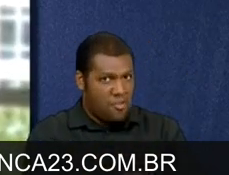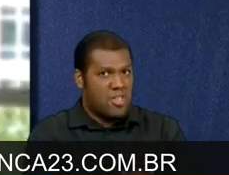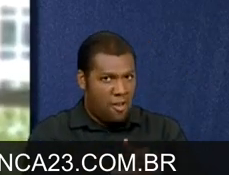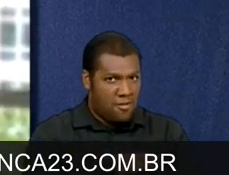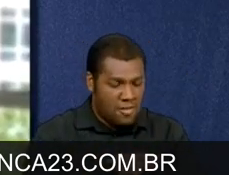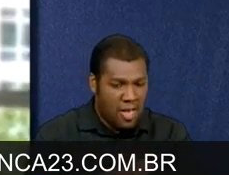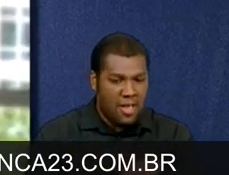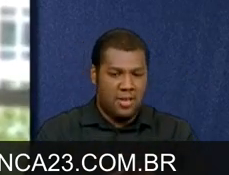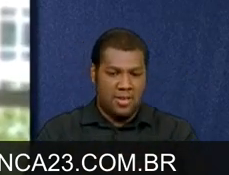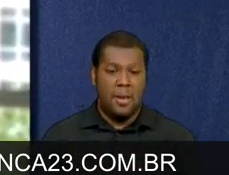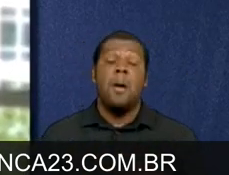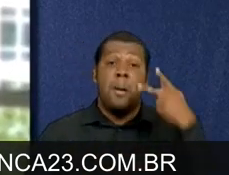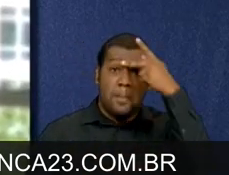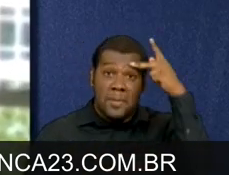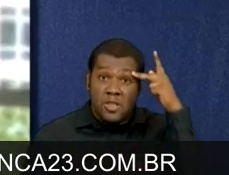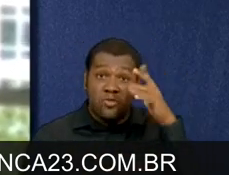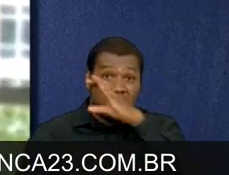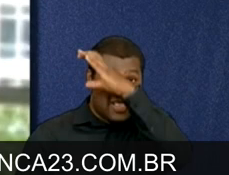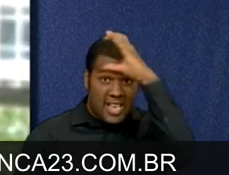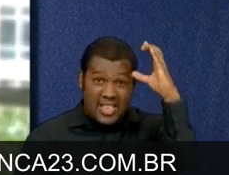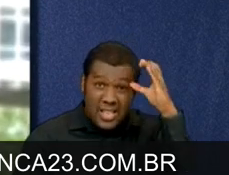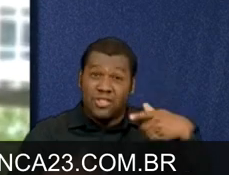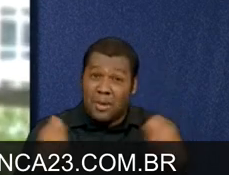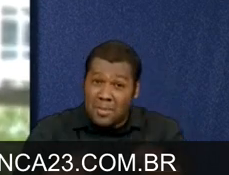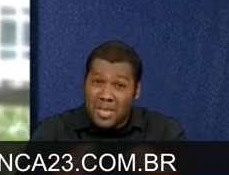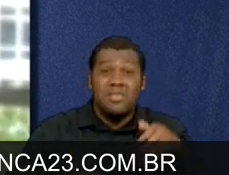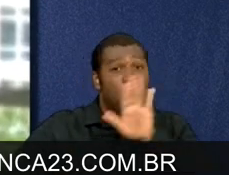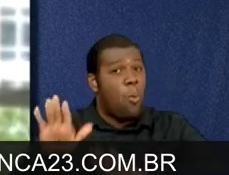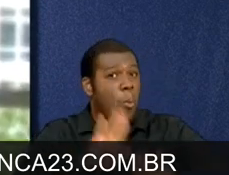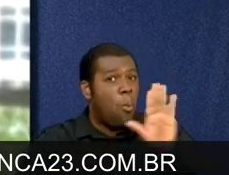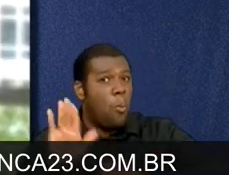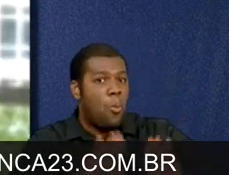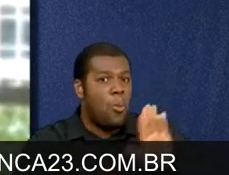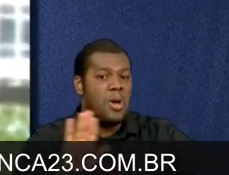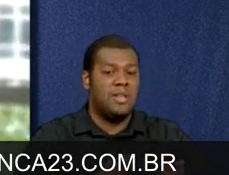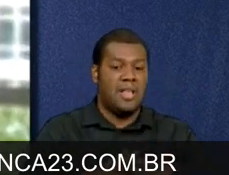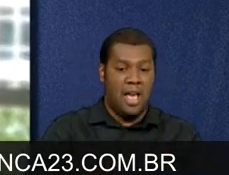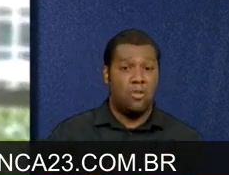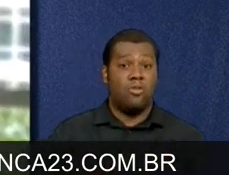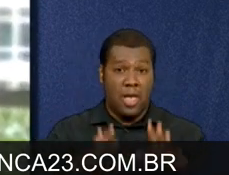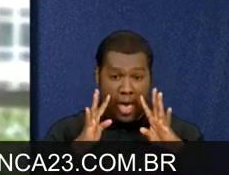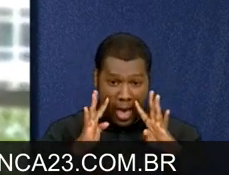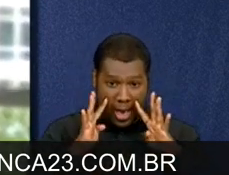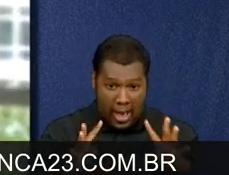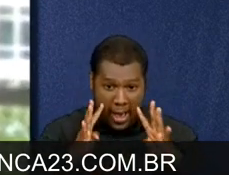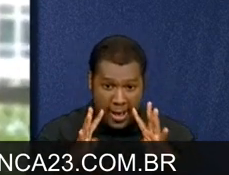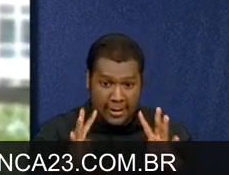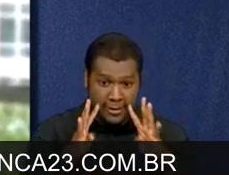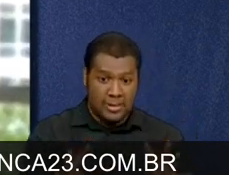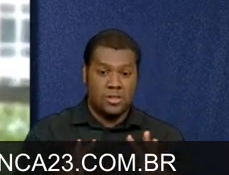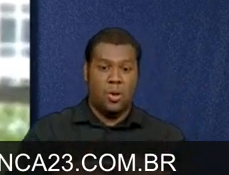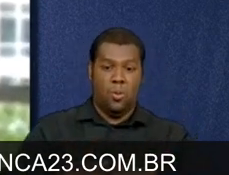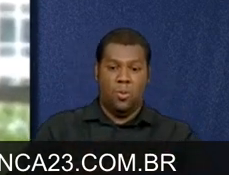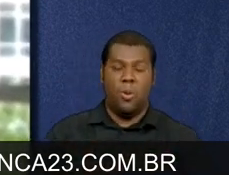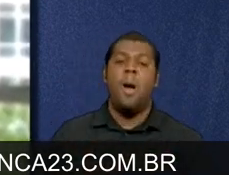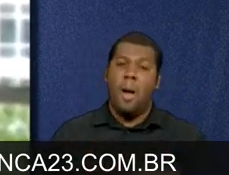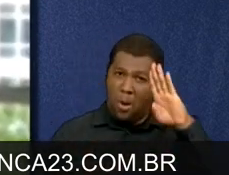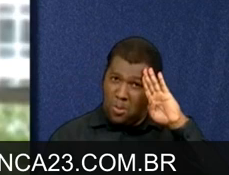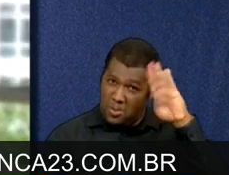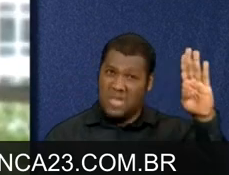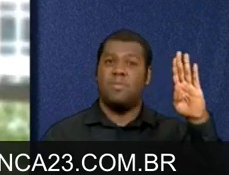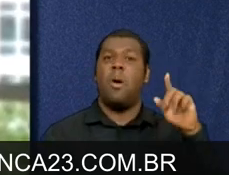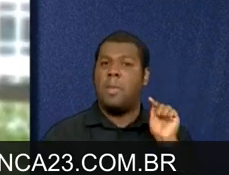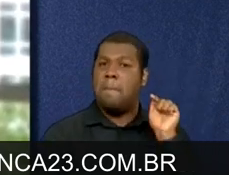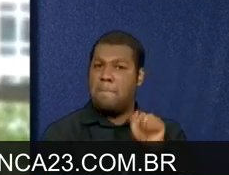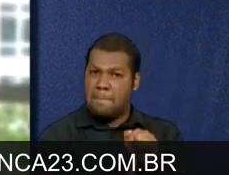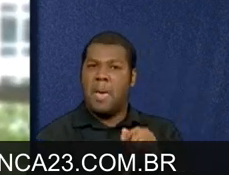o consumidor tem que ter muita cautela, né? Cautela e atenção é o principal ponto, é a